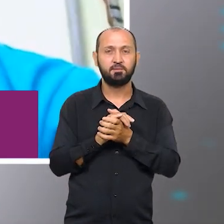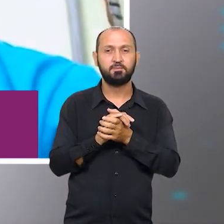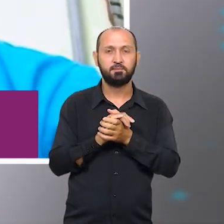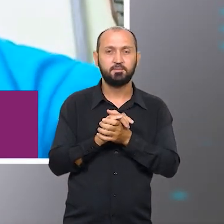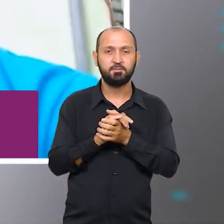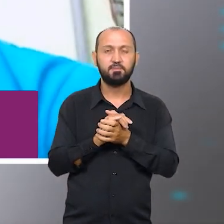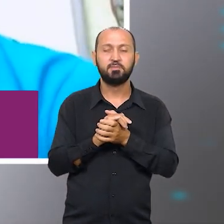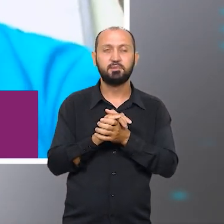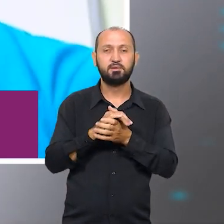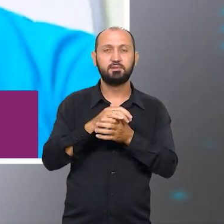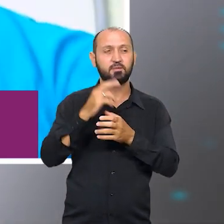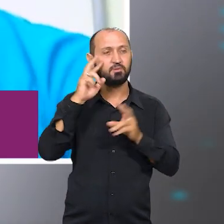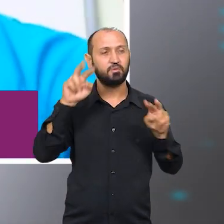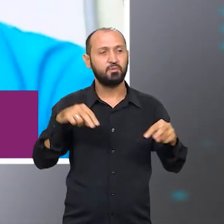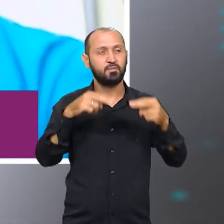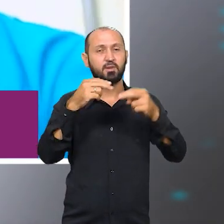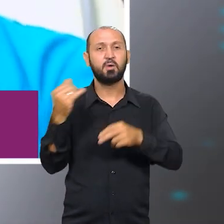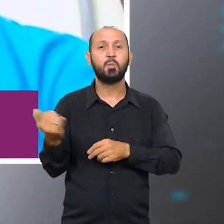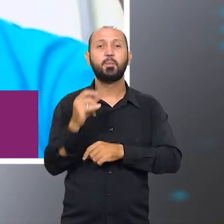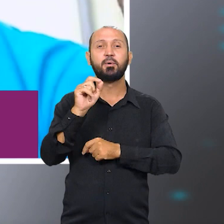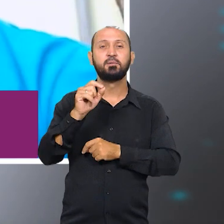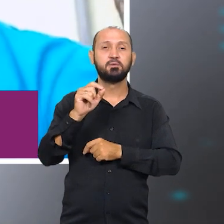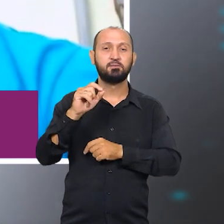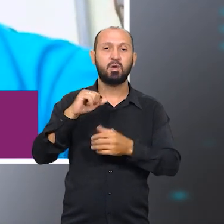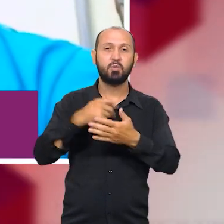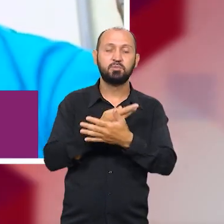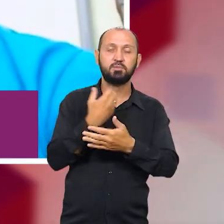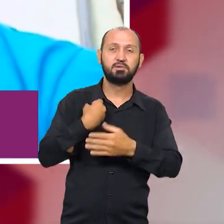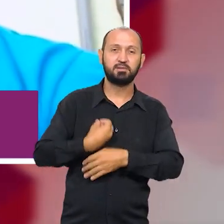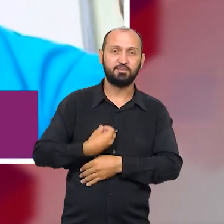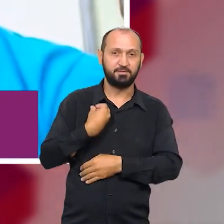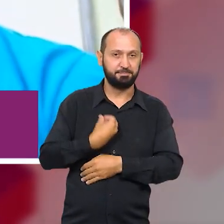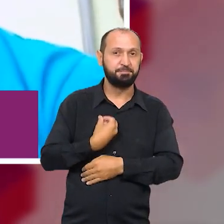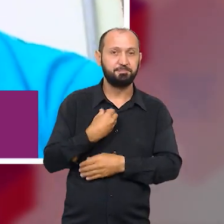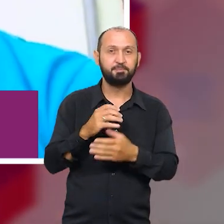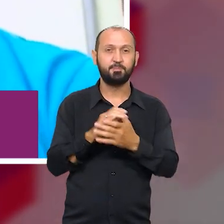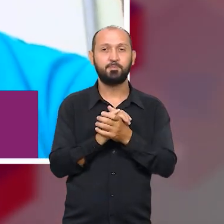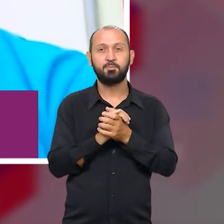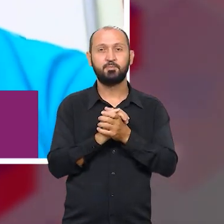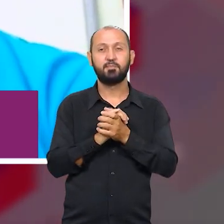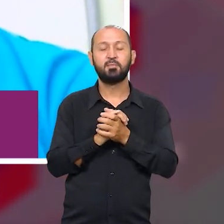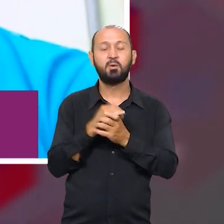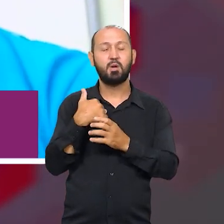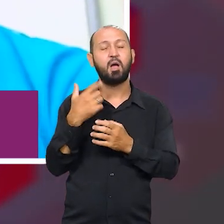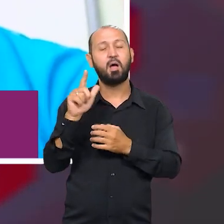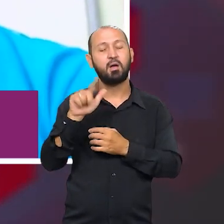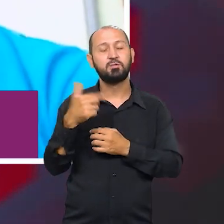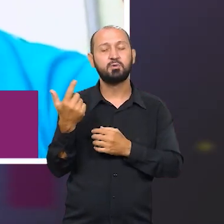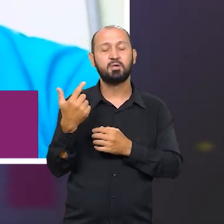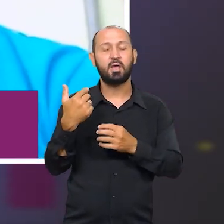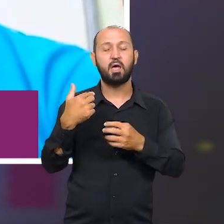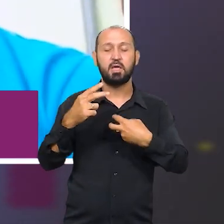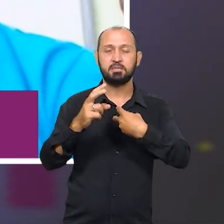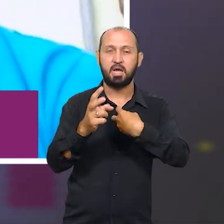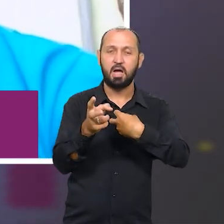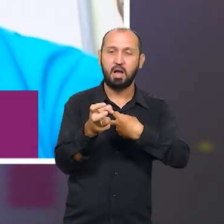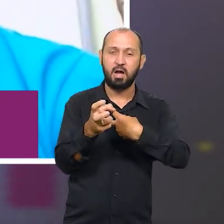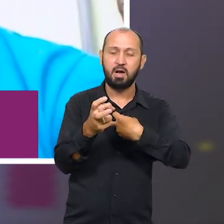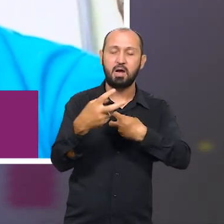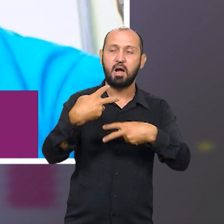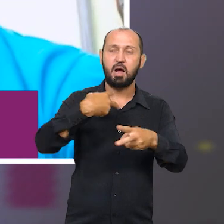olhando e se importando com o que está acontecendo na vida dela. Né? Então, eu acho que é isso, é essa empatia, é esse